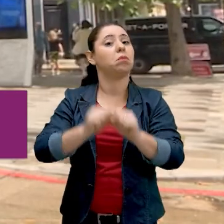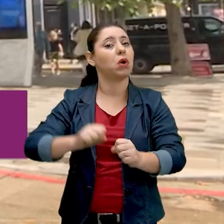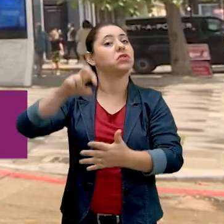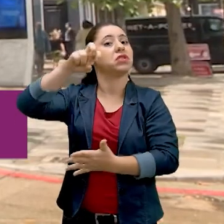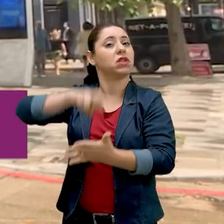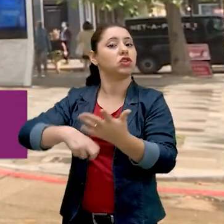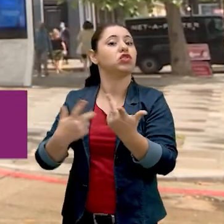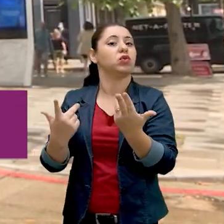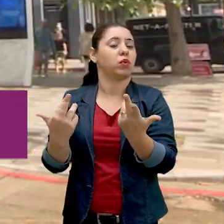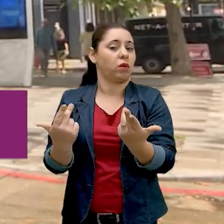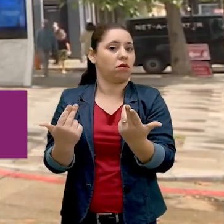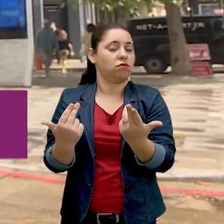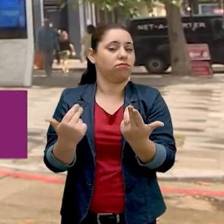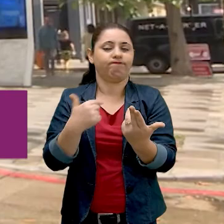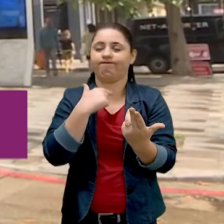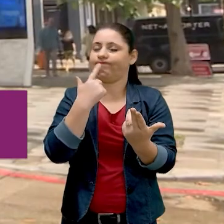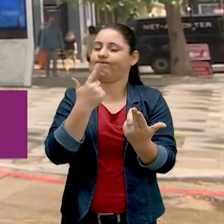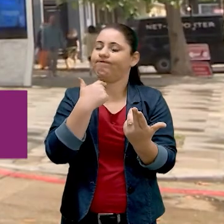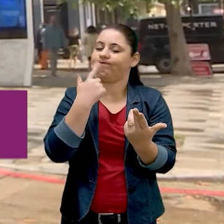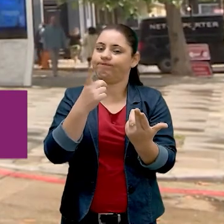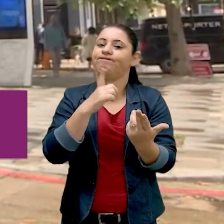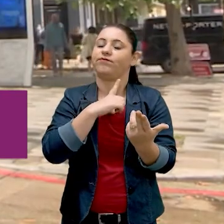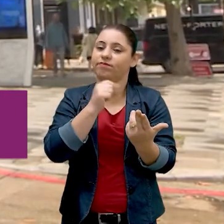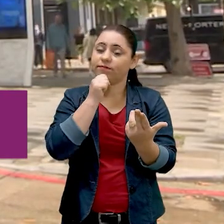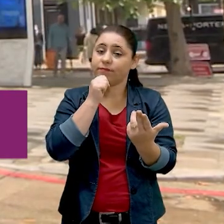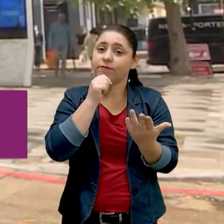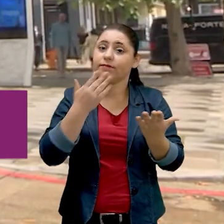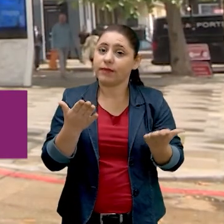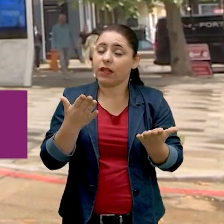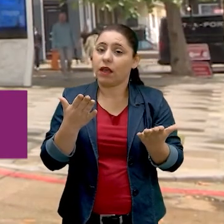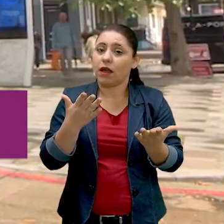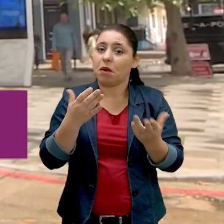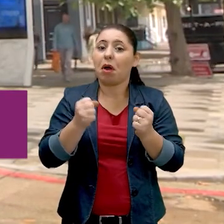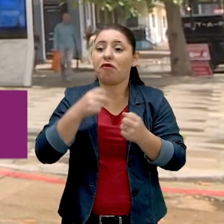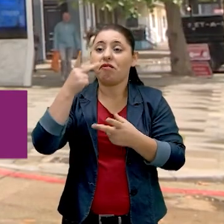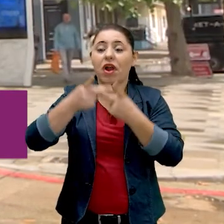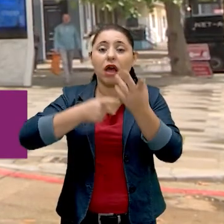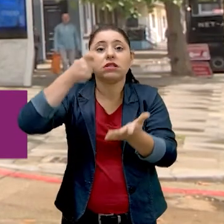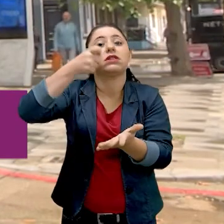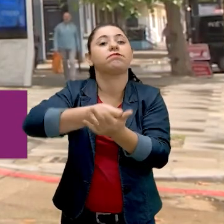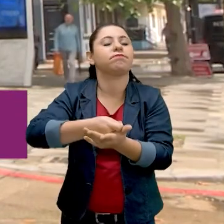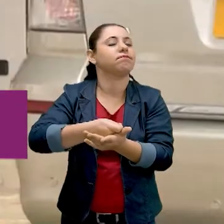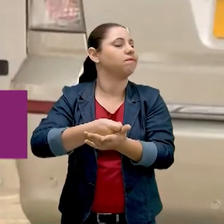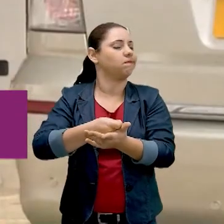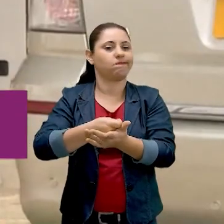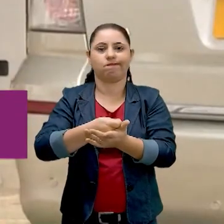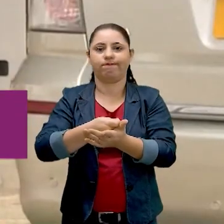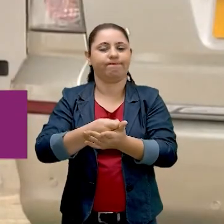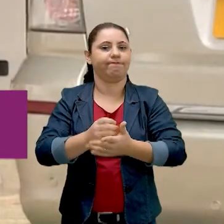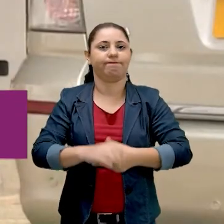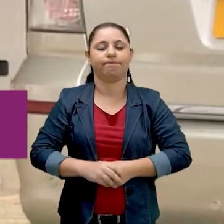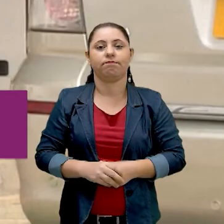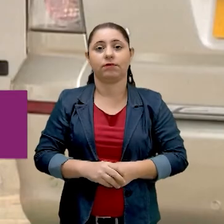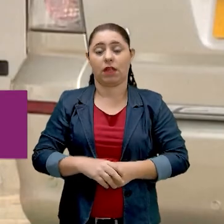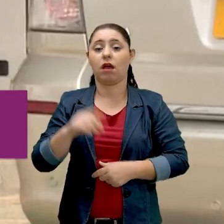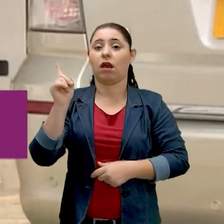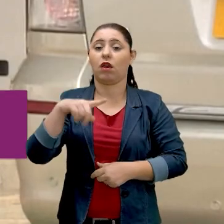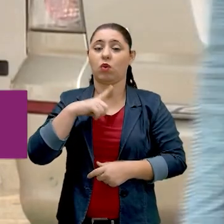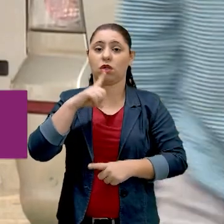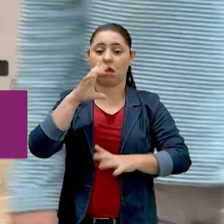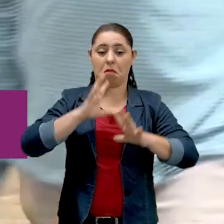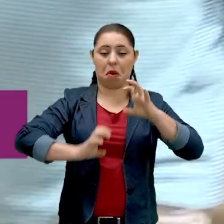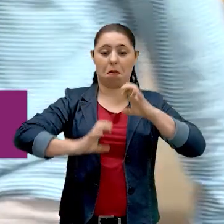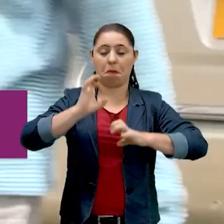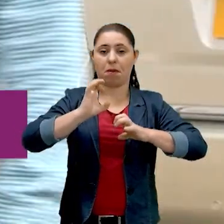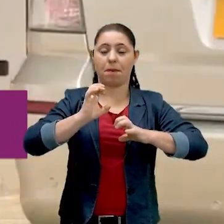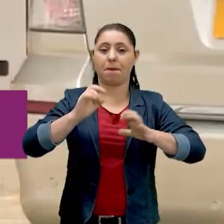fica evidente se pode acontecer ou não isso. Isso é uma incerteza, entendeu? A gente não consegue afirmar isso com tanta convicção. Aí